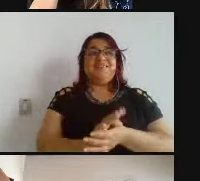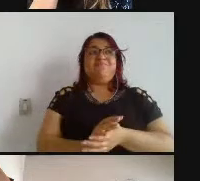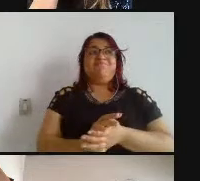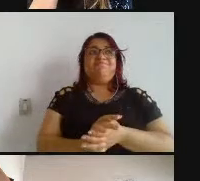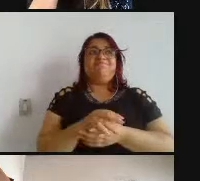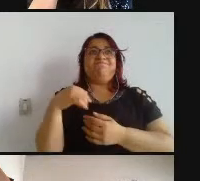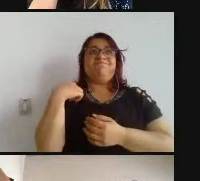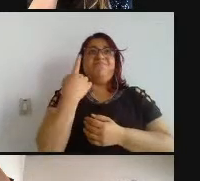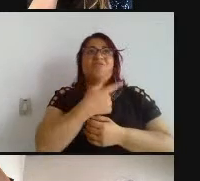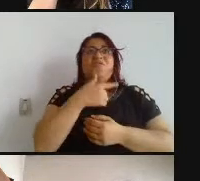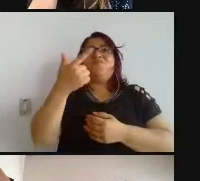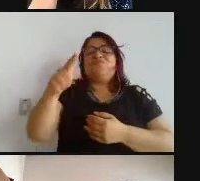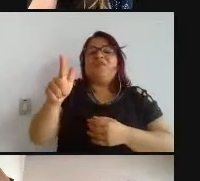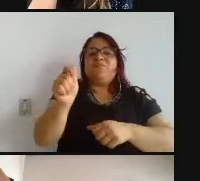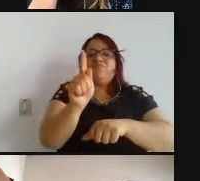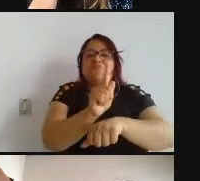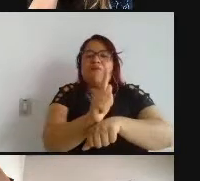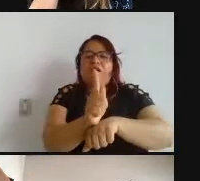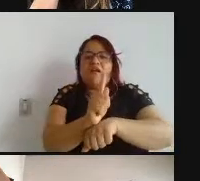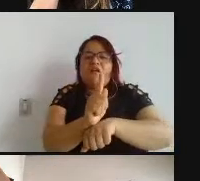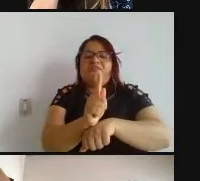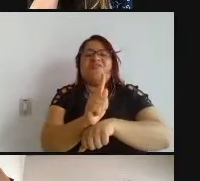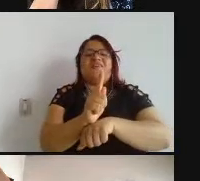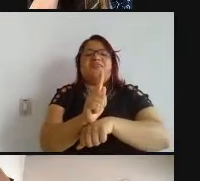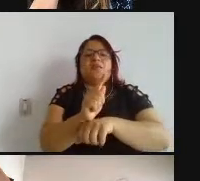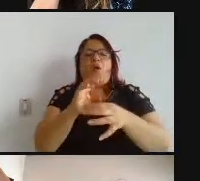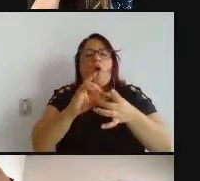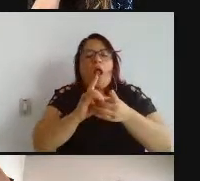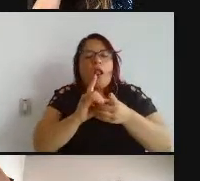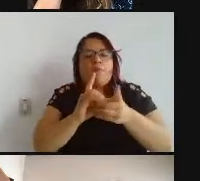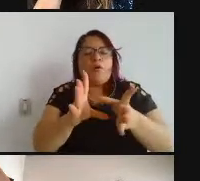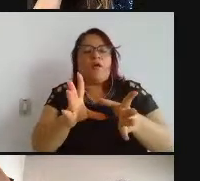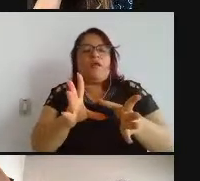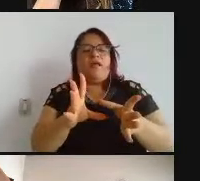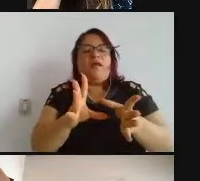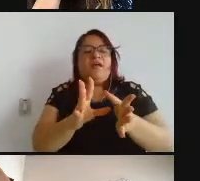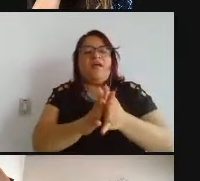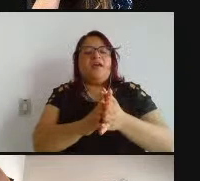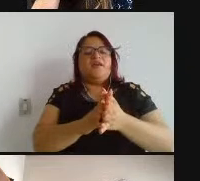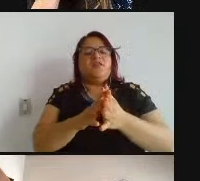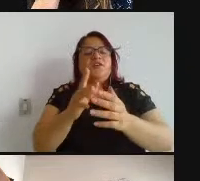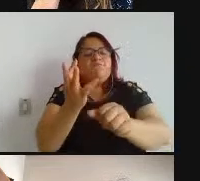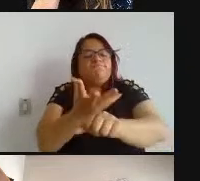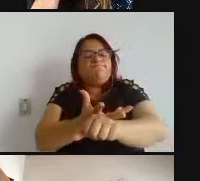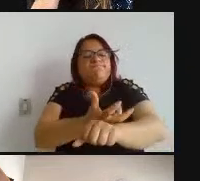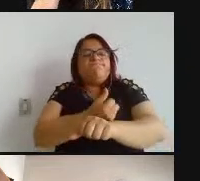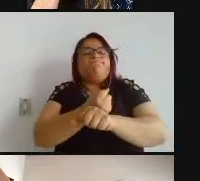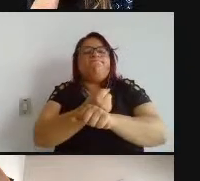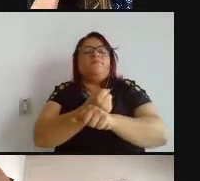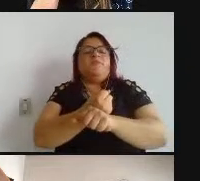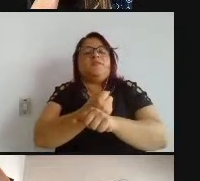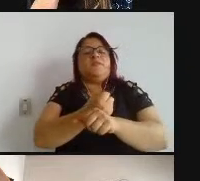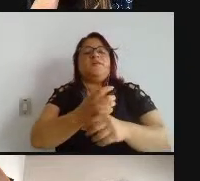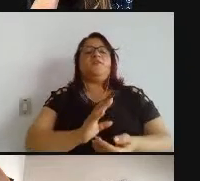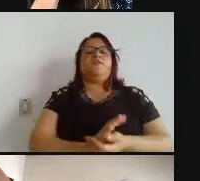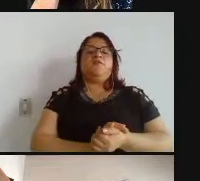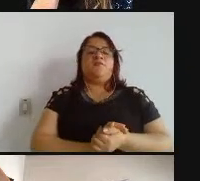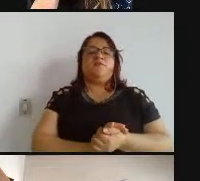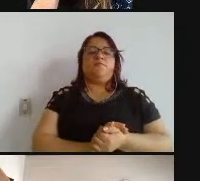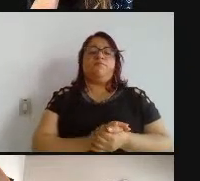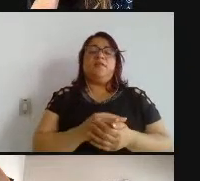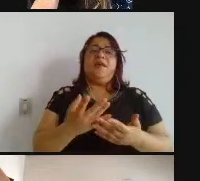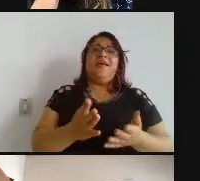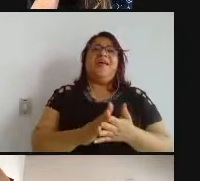uma gestão democrática e uma gestão sensível e competente, né? Porque às vezes você tem até uma gestão com